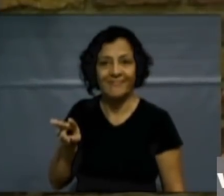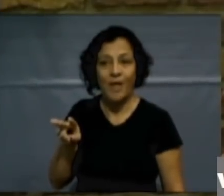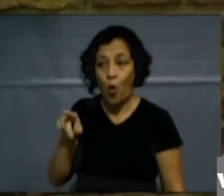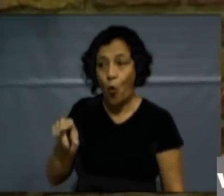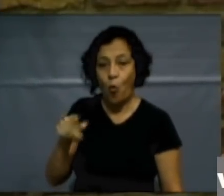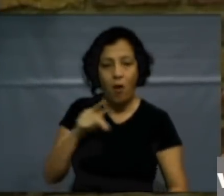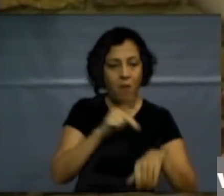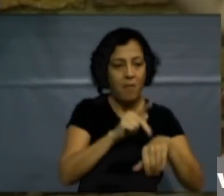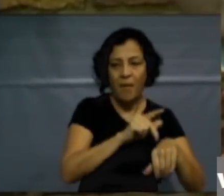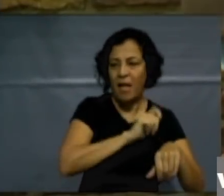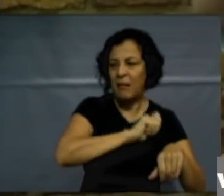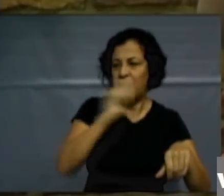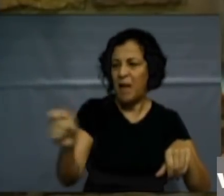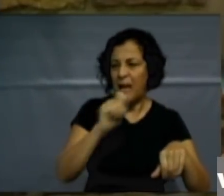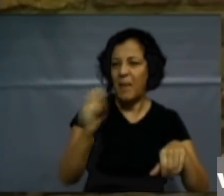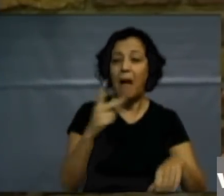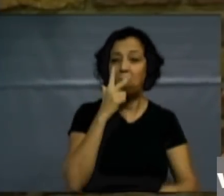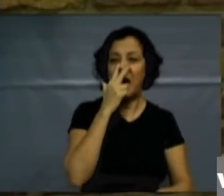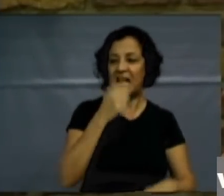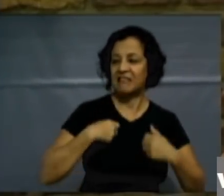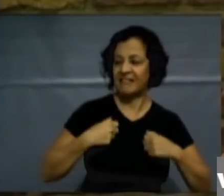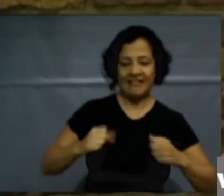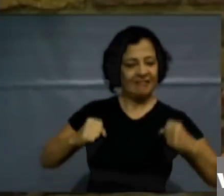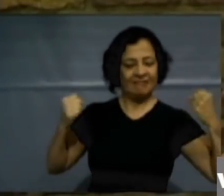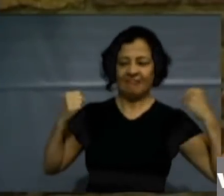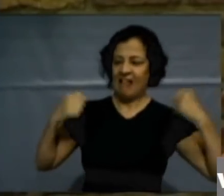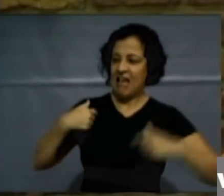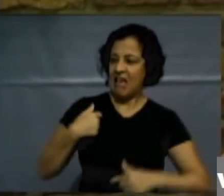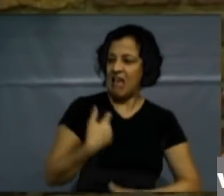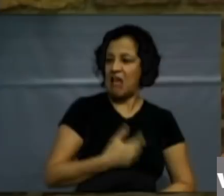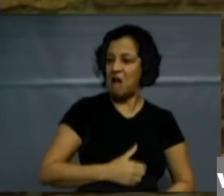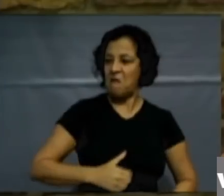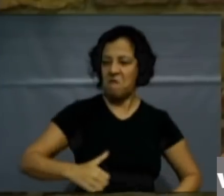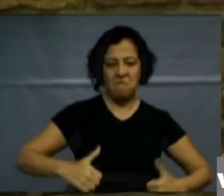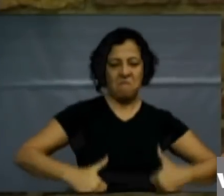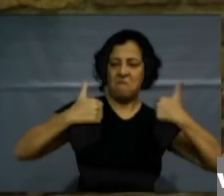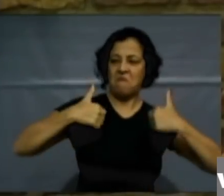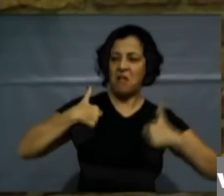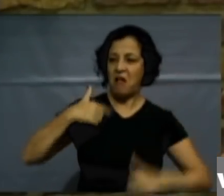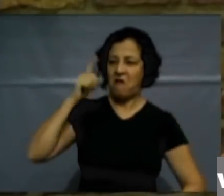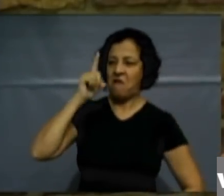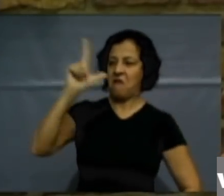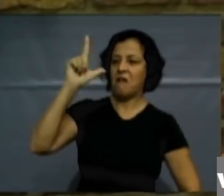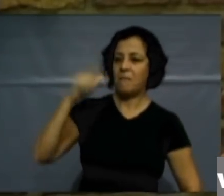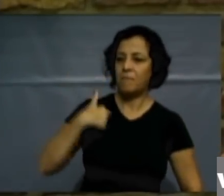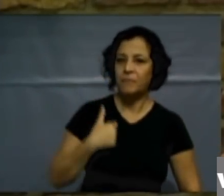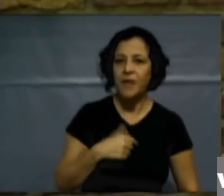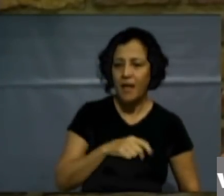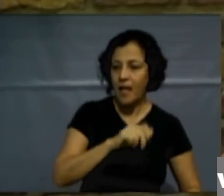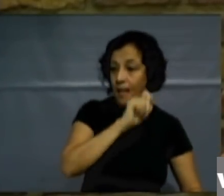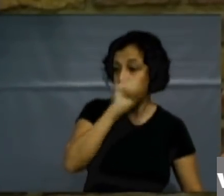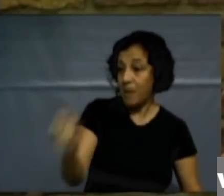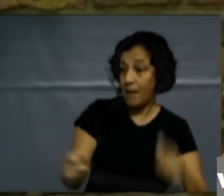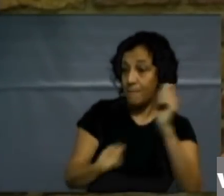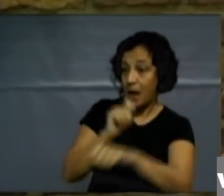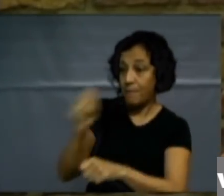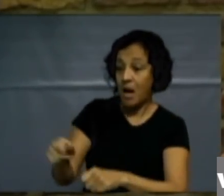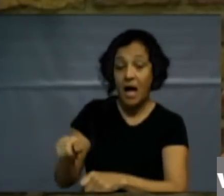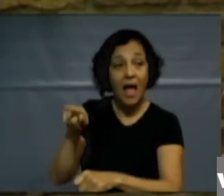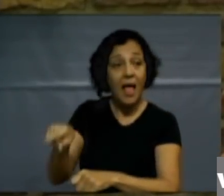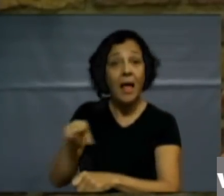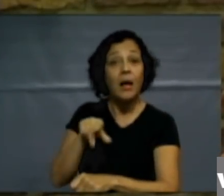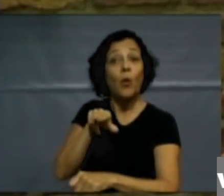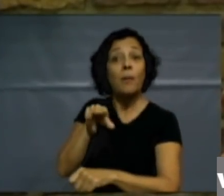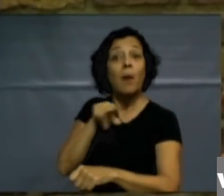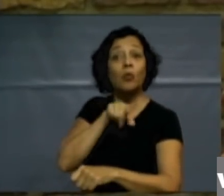um troféu de guerra, vamos lá. E ela vai, né, o noivo pedindo, ela acaba. E quando ela chega lá, quem está sendo apedrejado? Seu irmão, que ela não